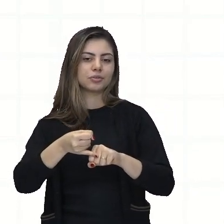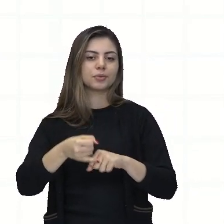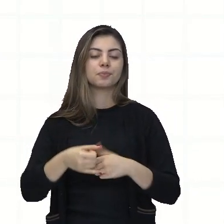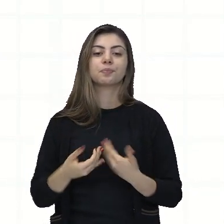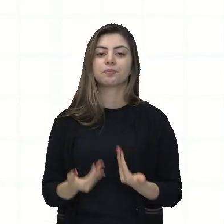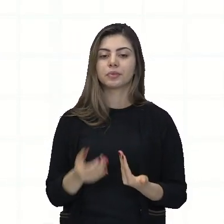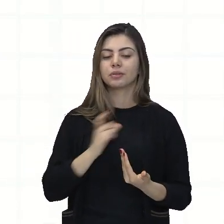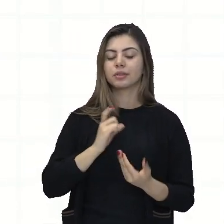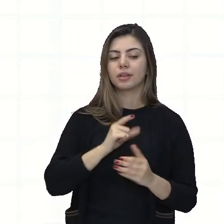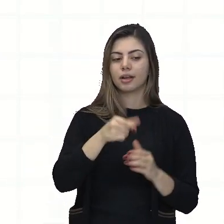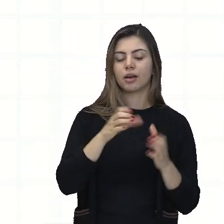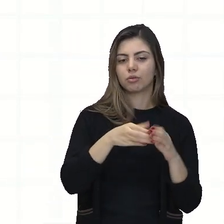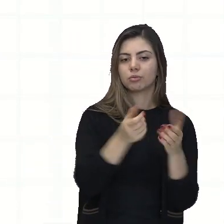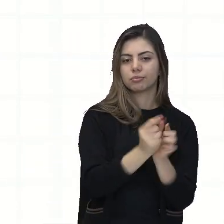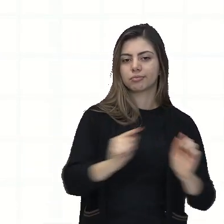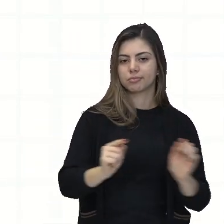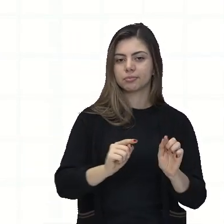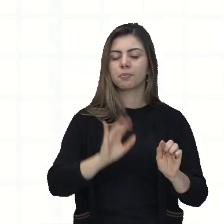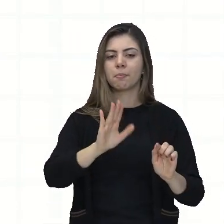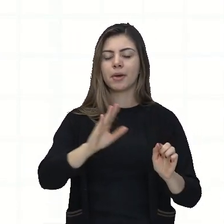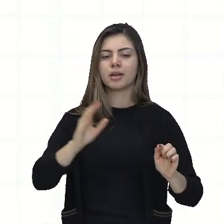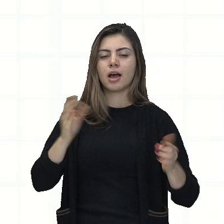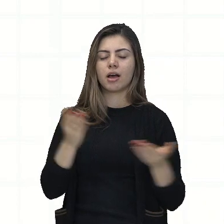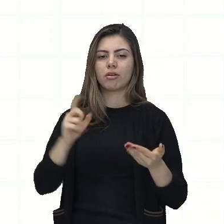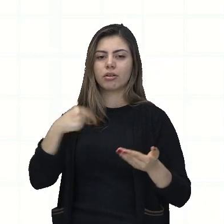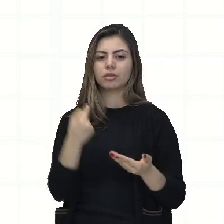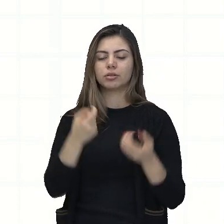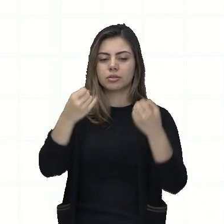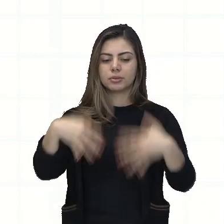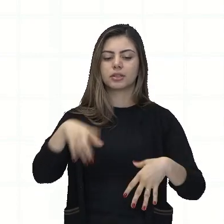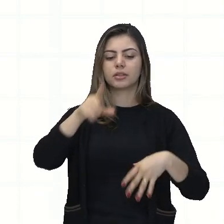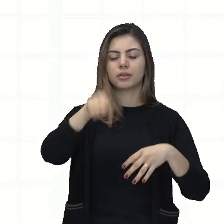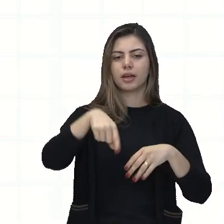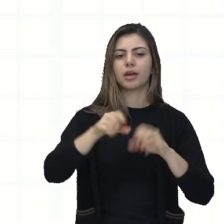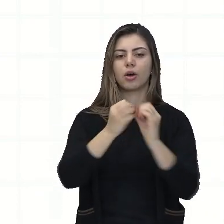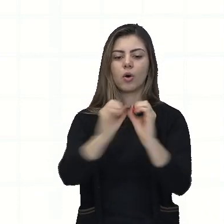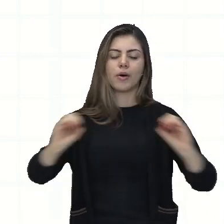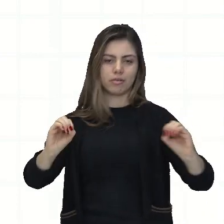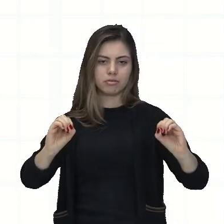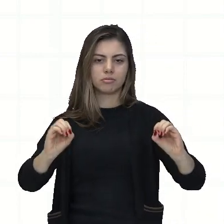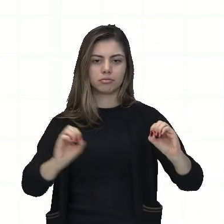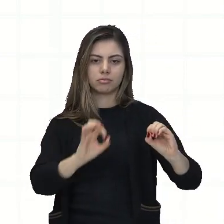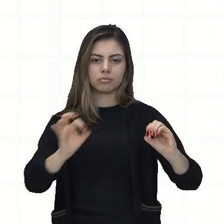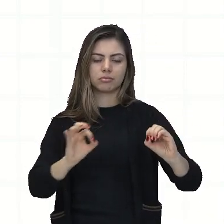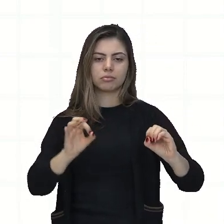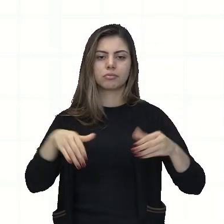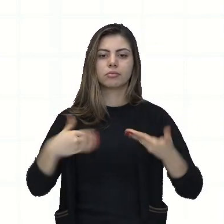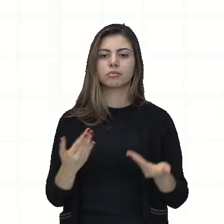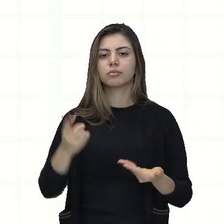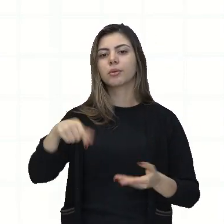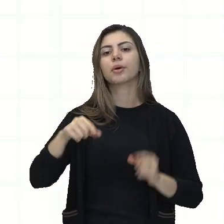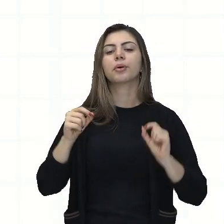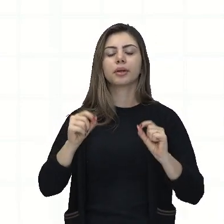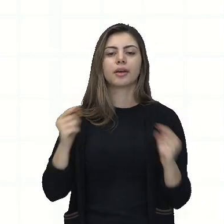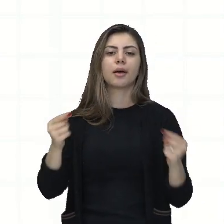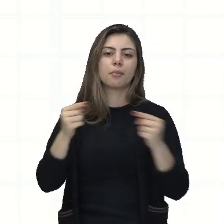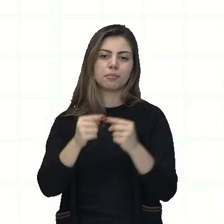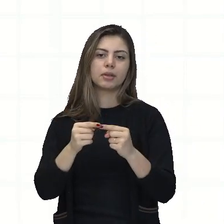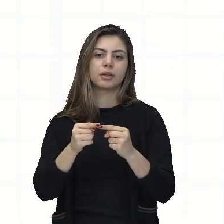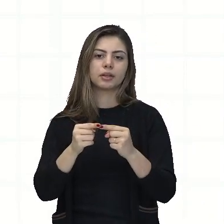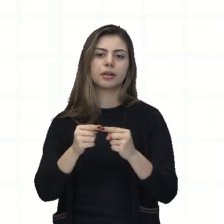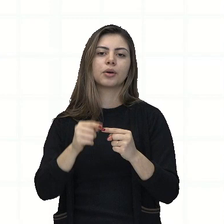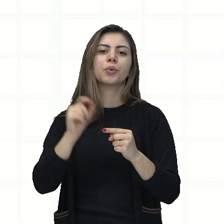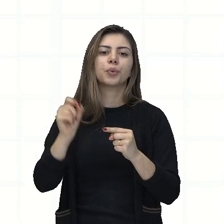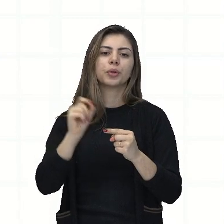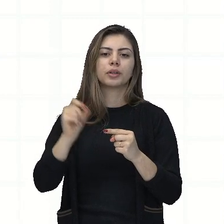classe de palavras. Aqui, quando a gente está falando de oração, a gente está falando sobre o predicativo do sujeito.